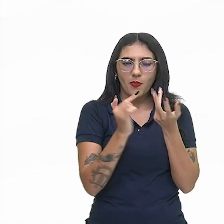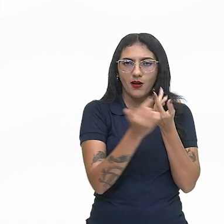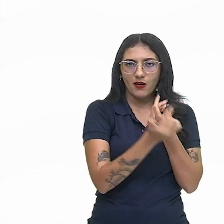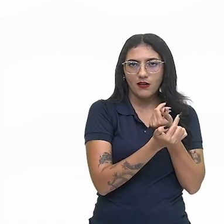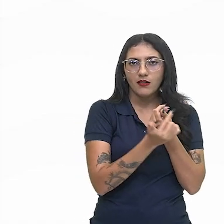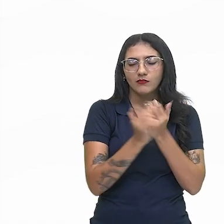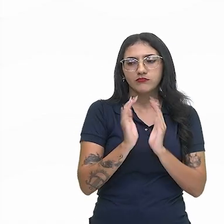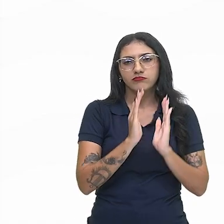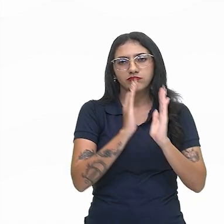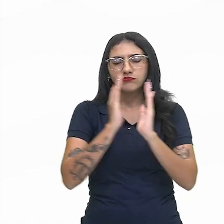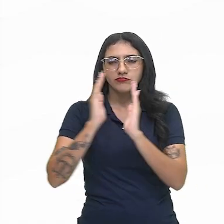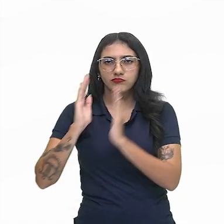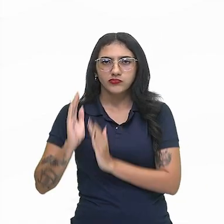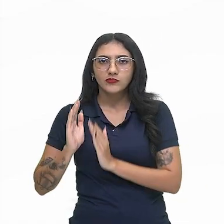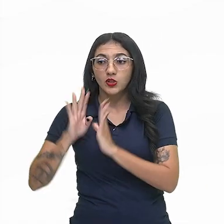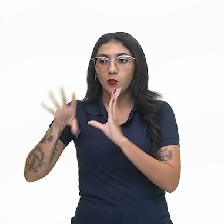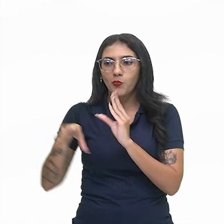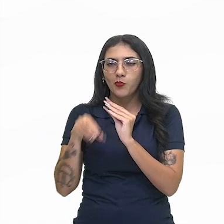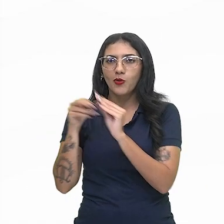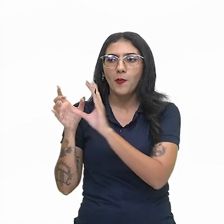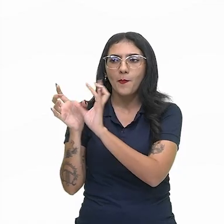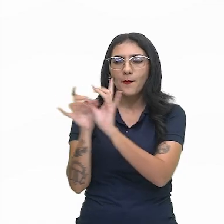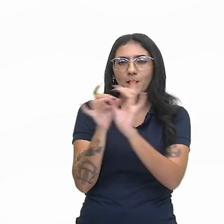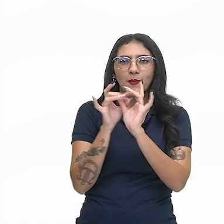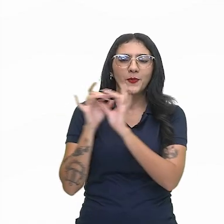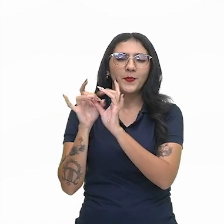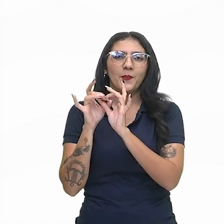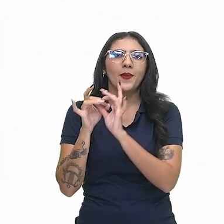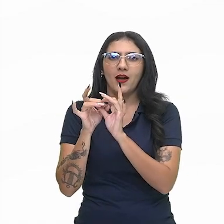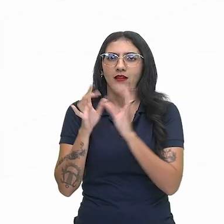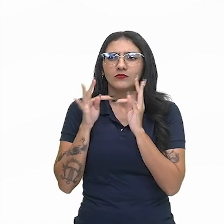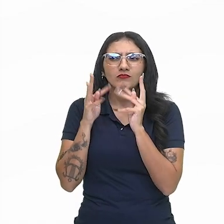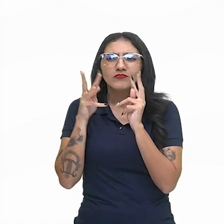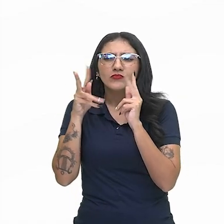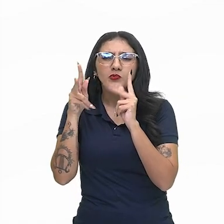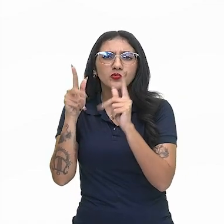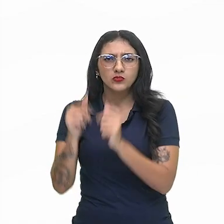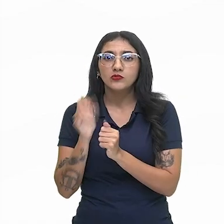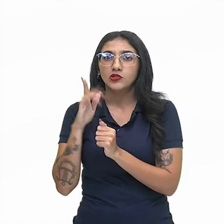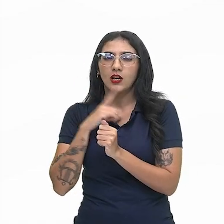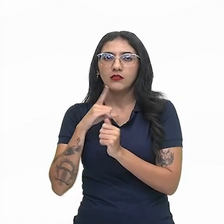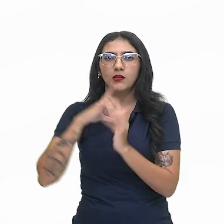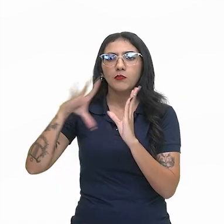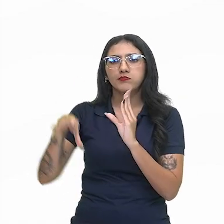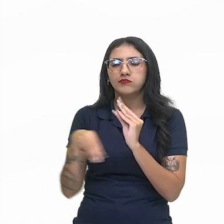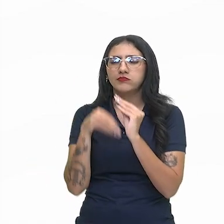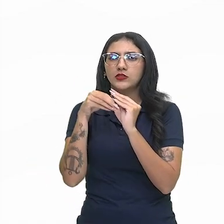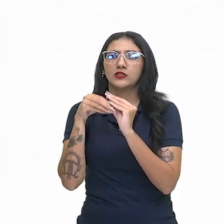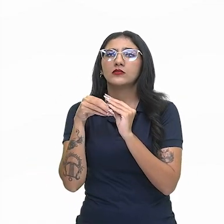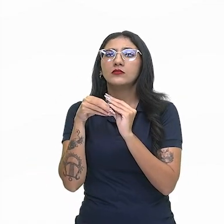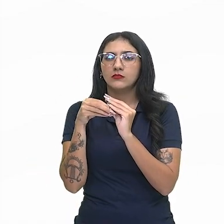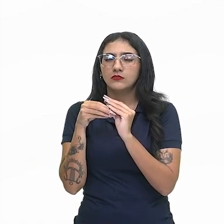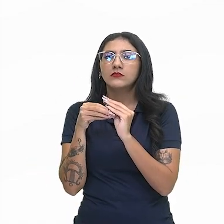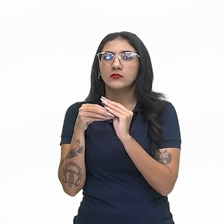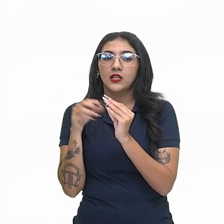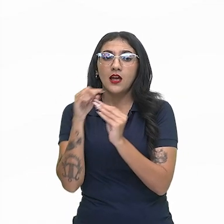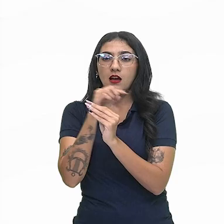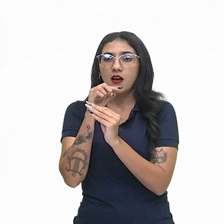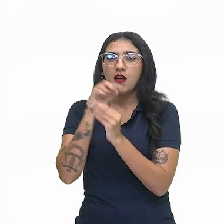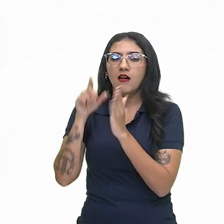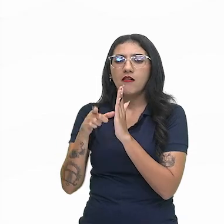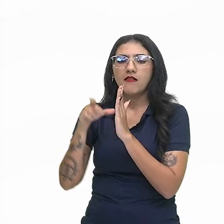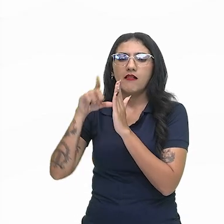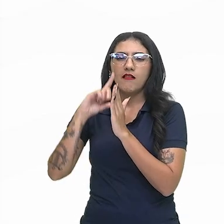enquanto os índices sociais são os pratos já elaborados a partir desses